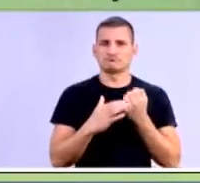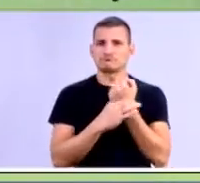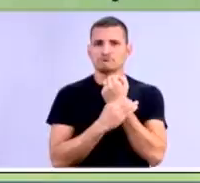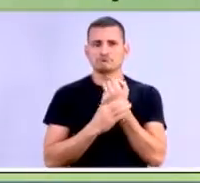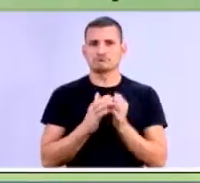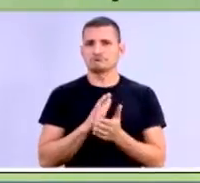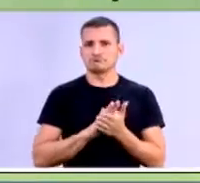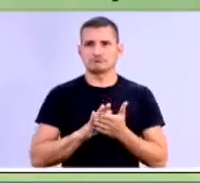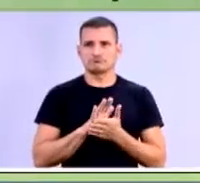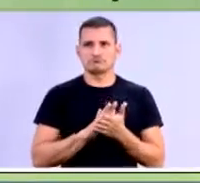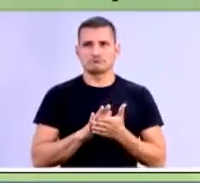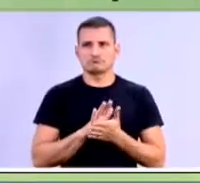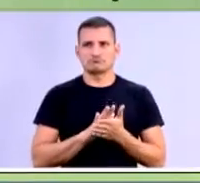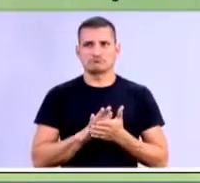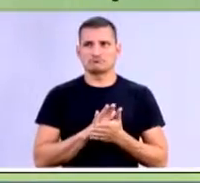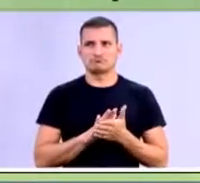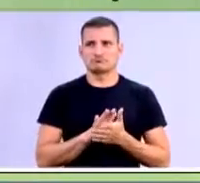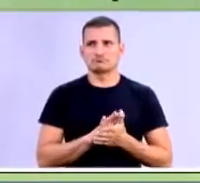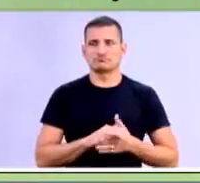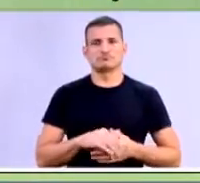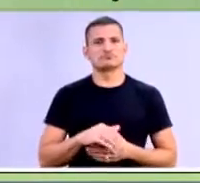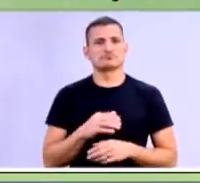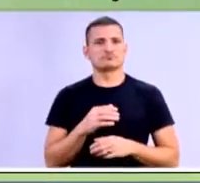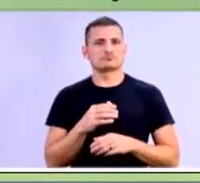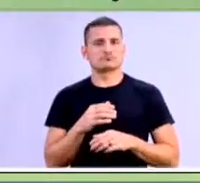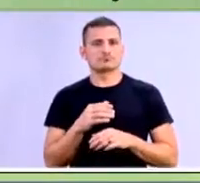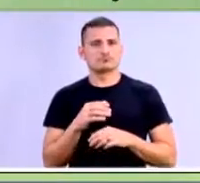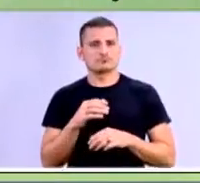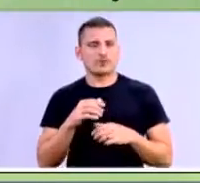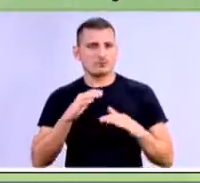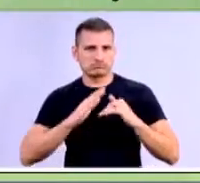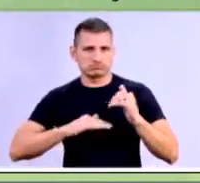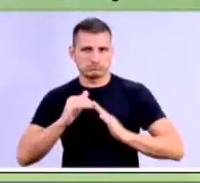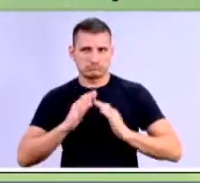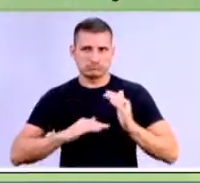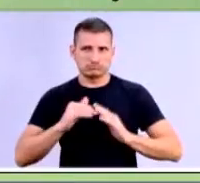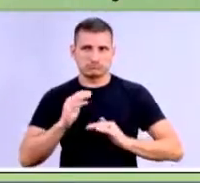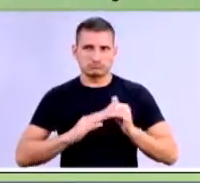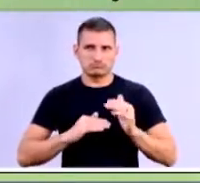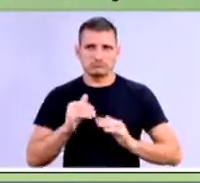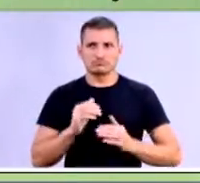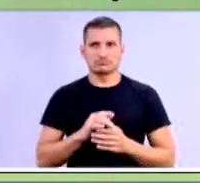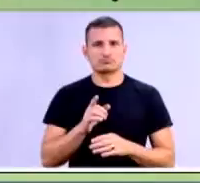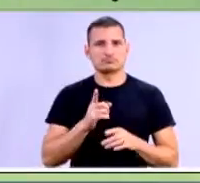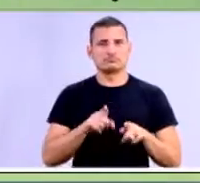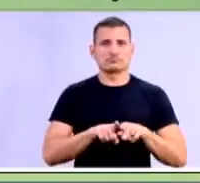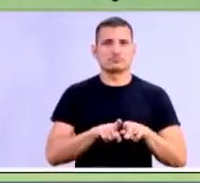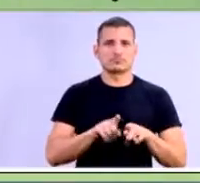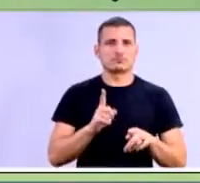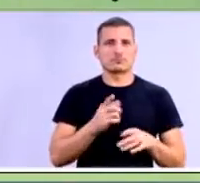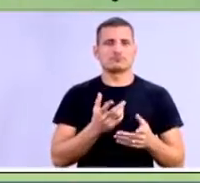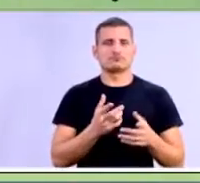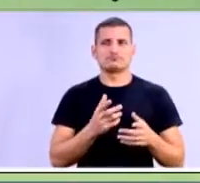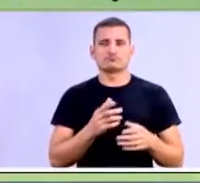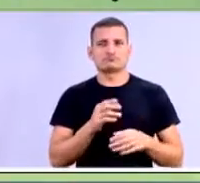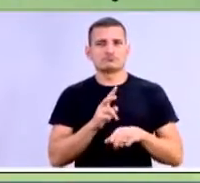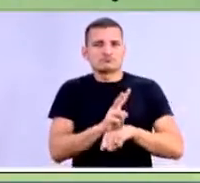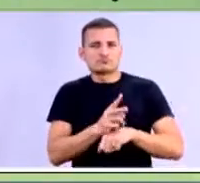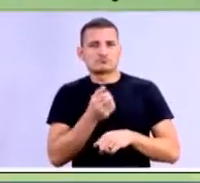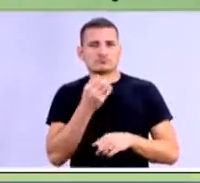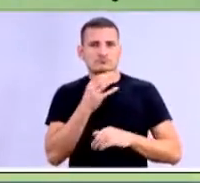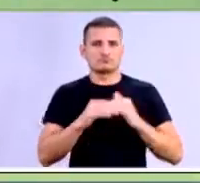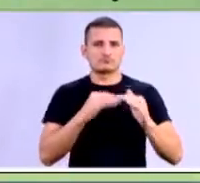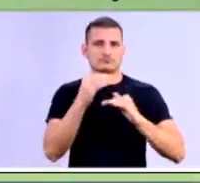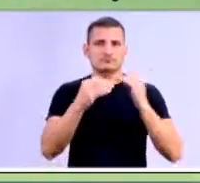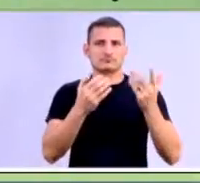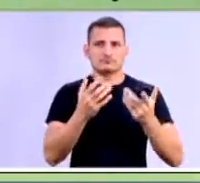o cabedal necessário para o efetivo exercício da profissão. Nem mesmo é segurança de bom desempenho da função, mas